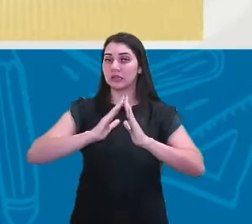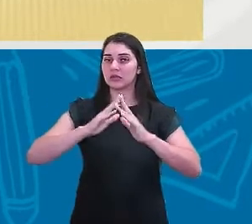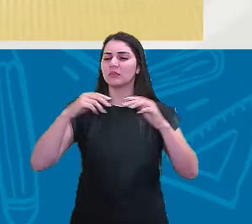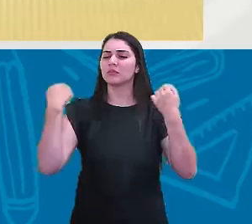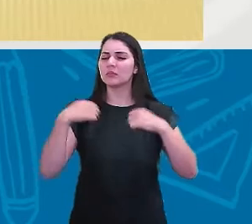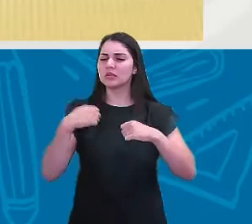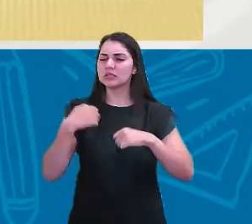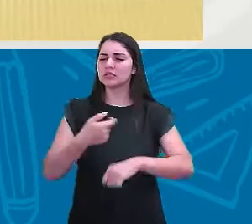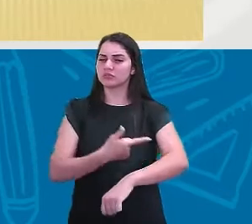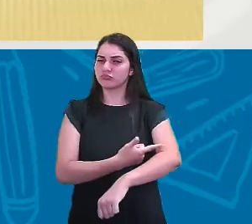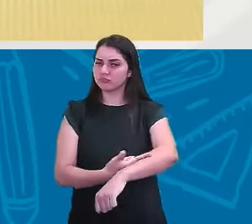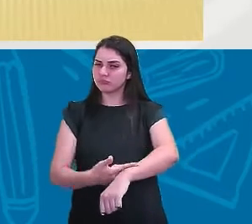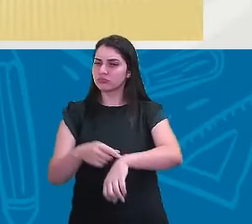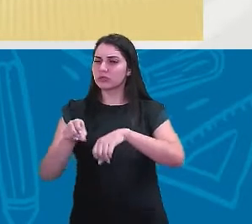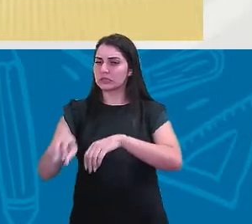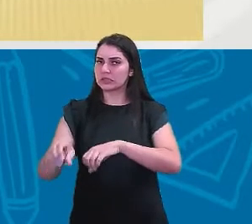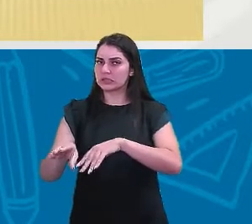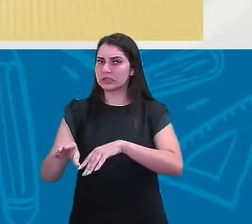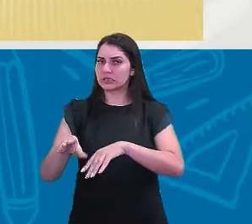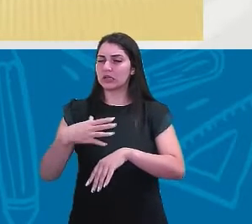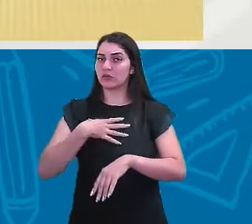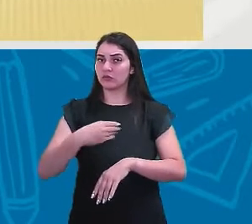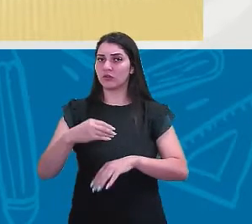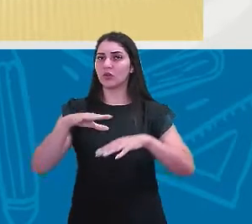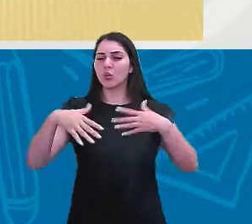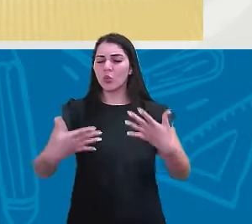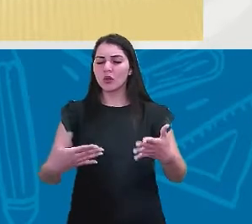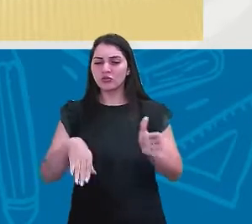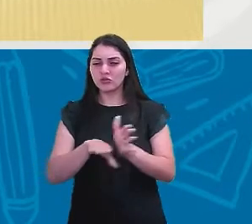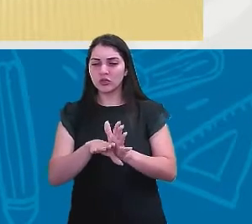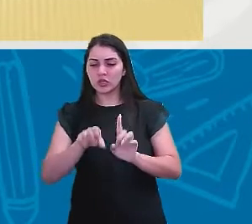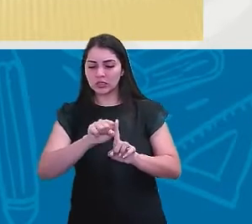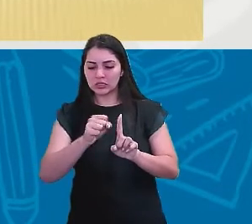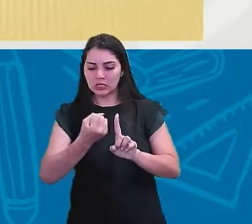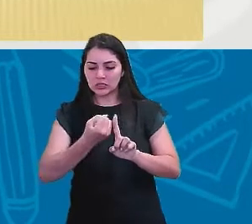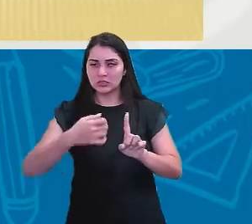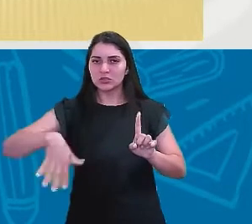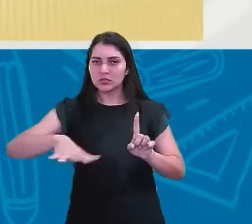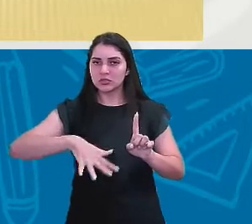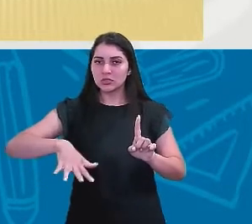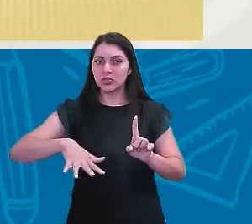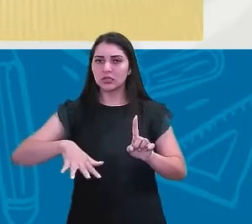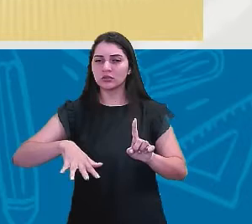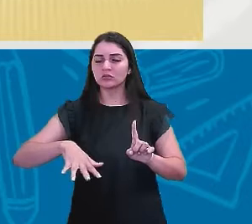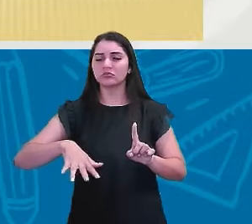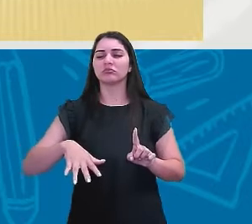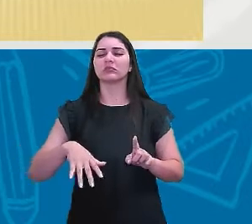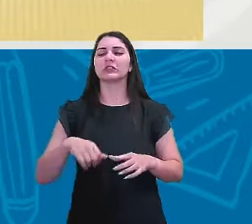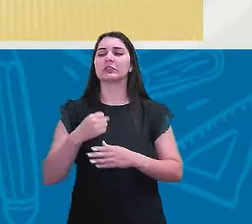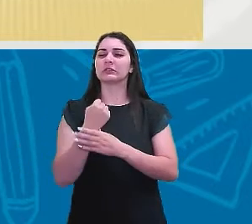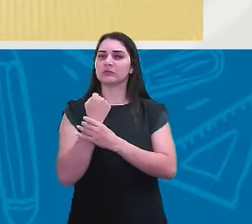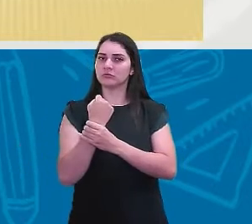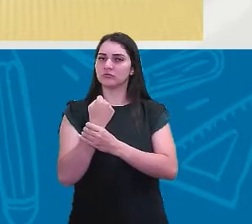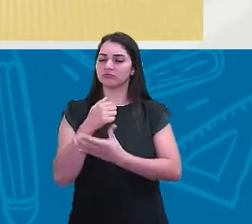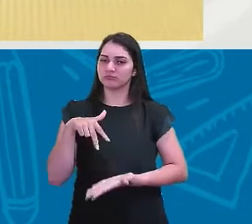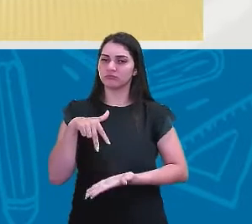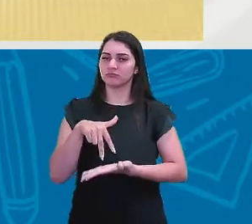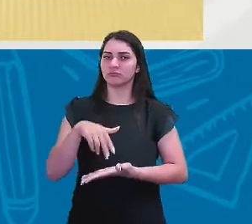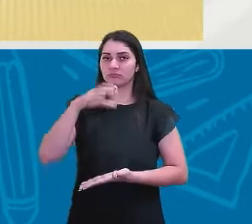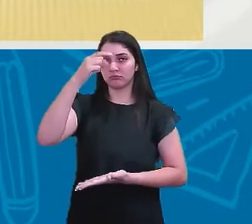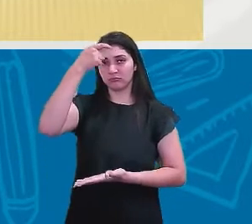quando chegar no meio da sociedade, entre os outros cidadãos, exercer a cidadania de